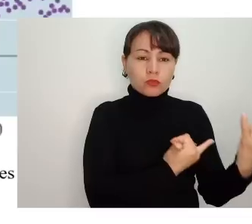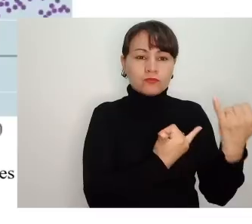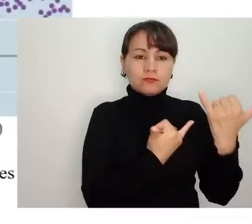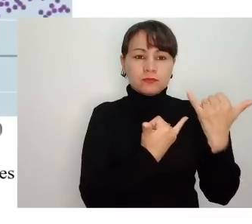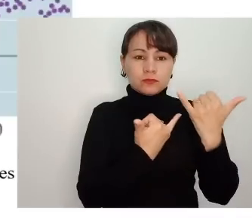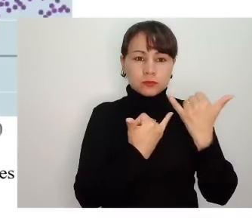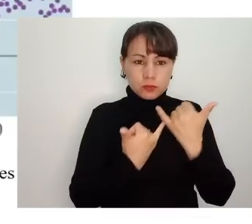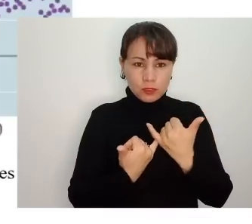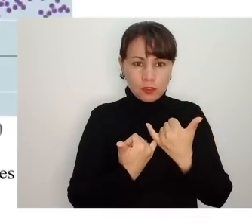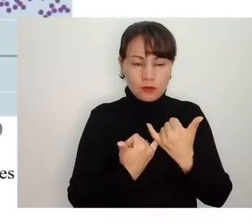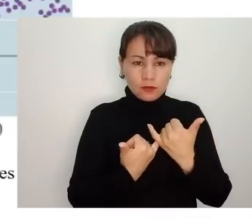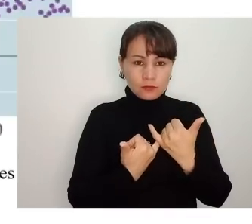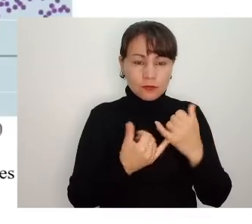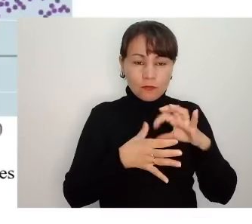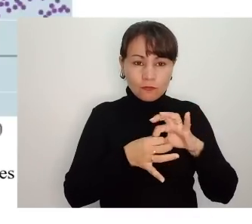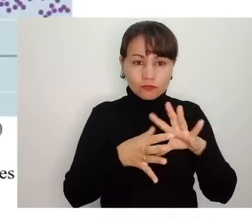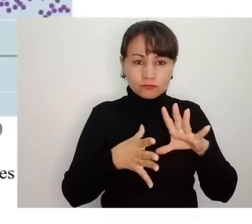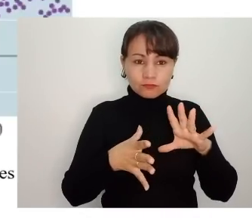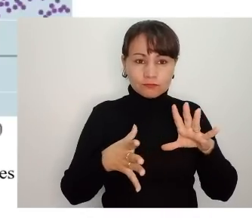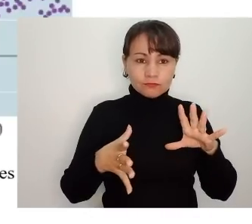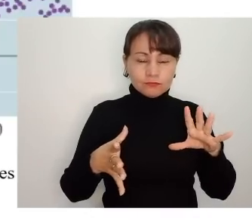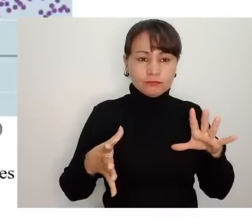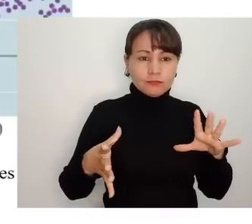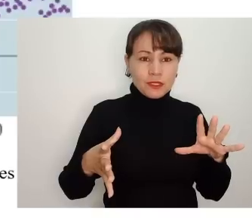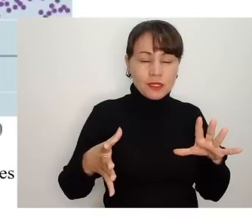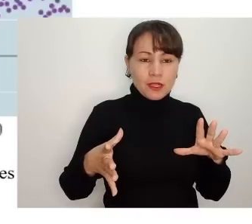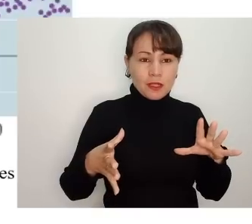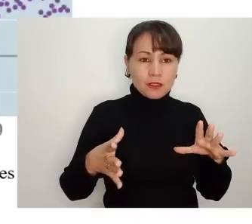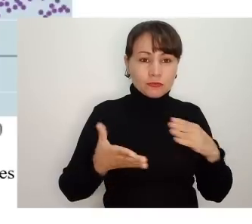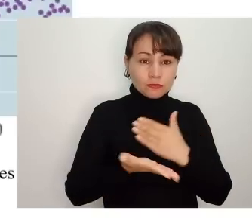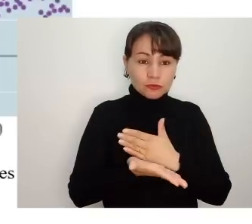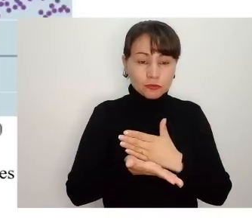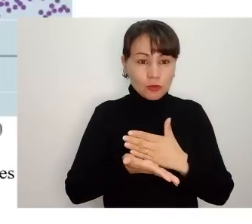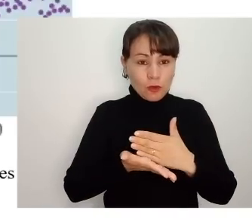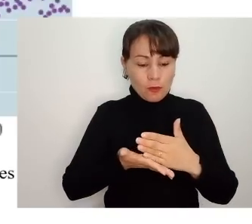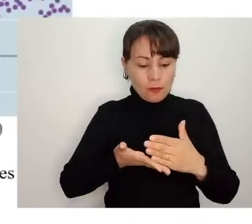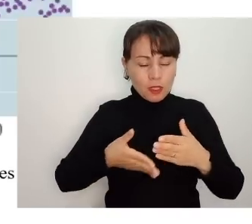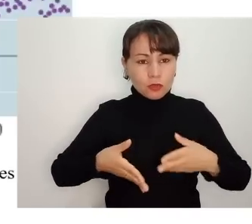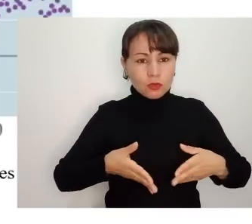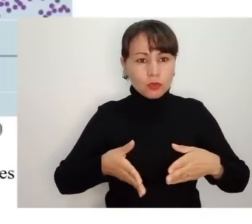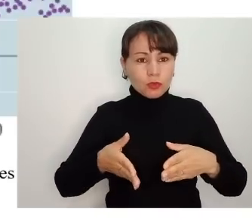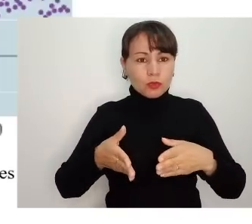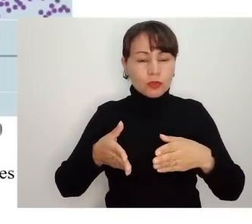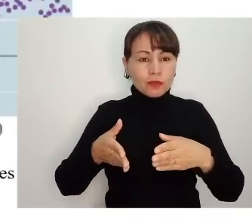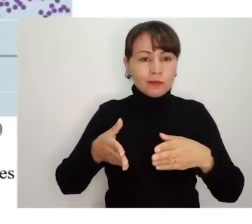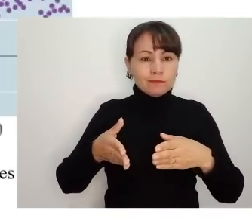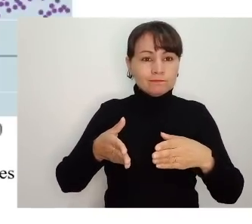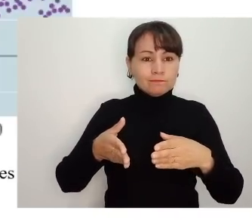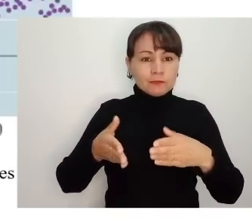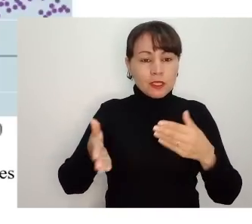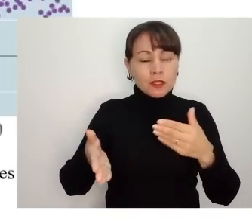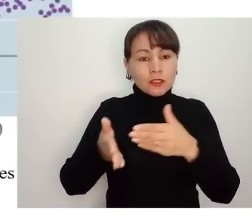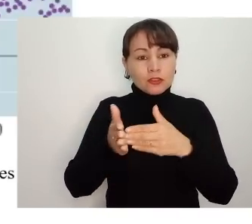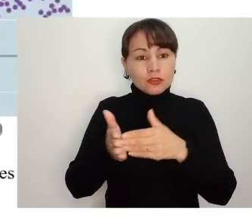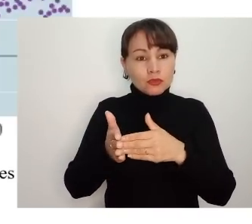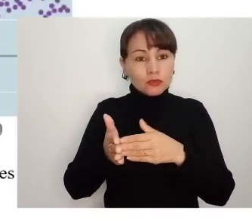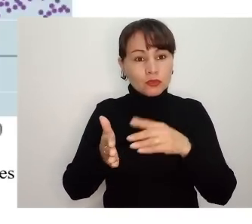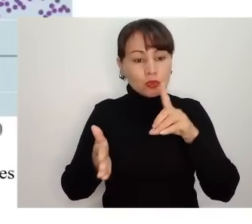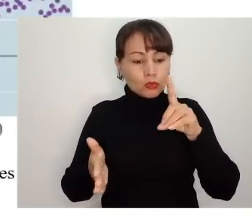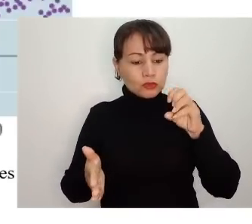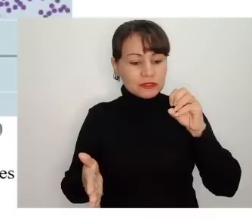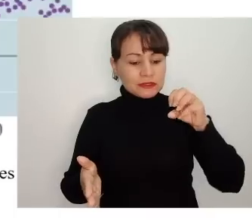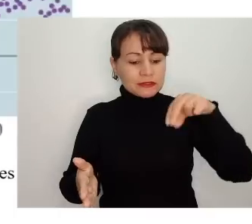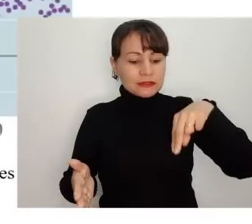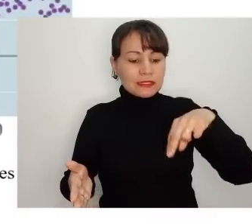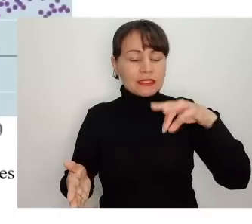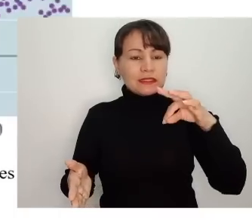uma informação que foi liberada nesse terminal pré-sináptico, que atingiu um